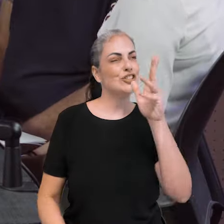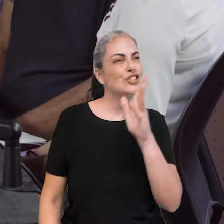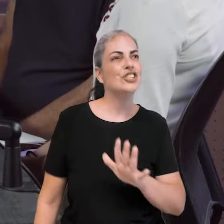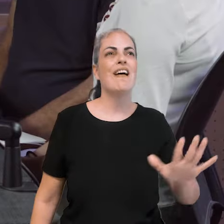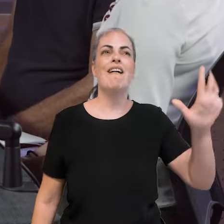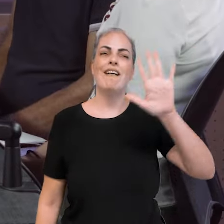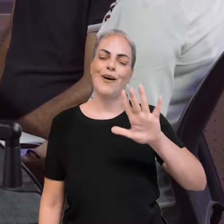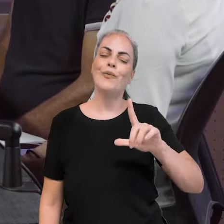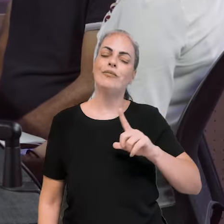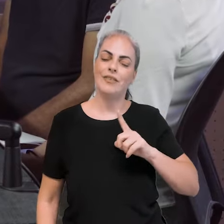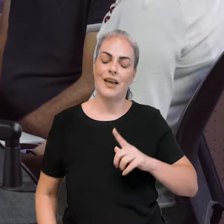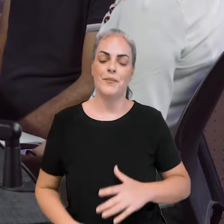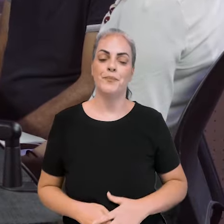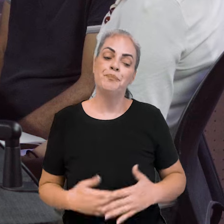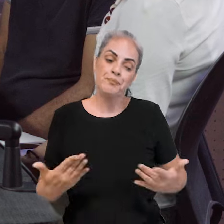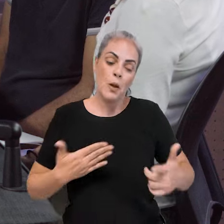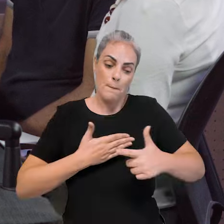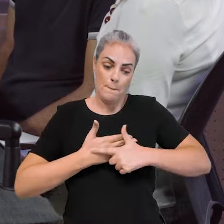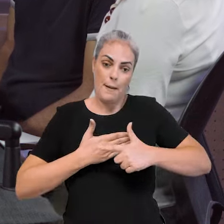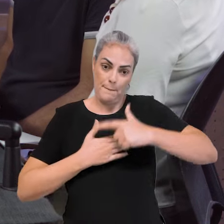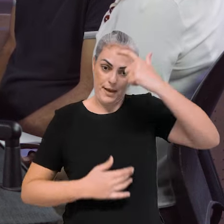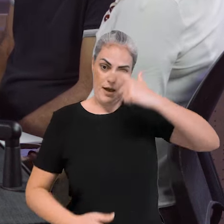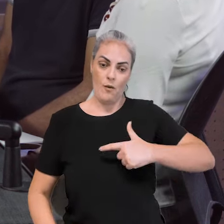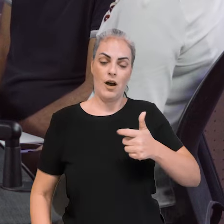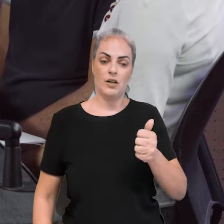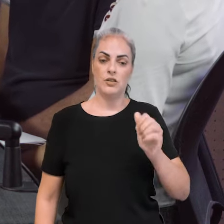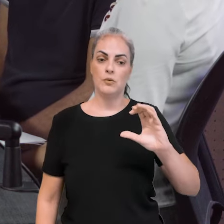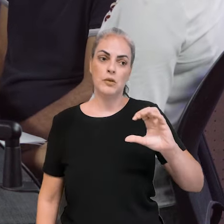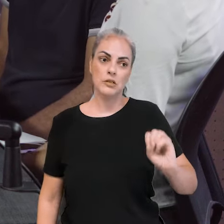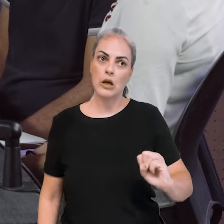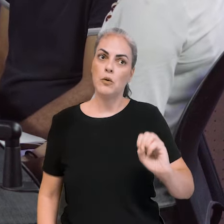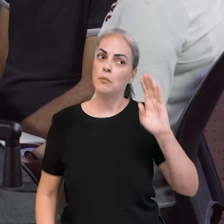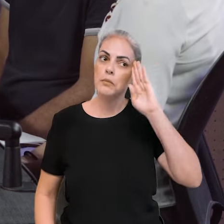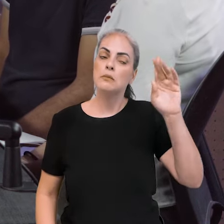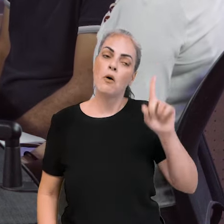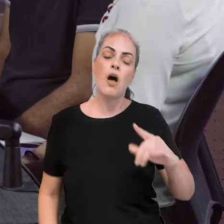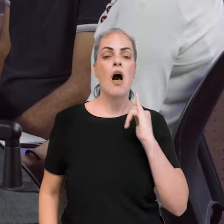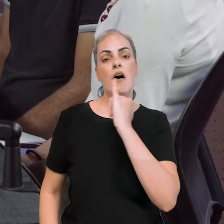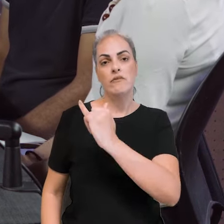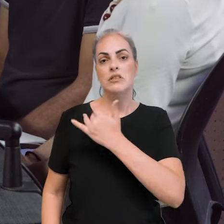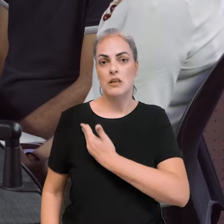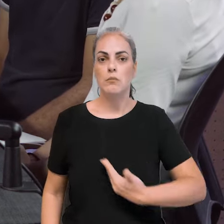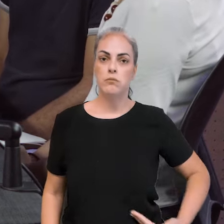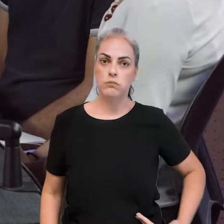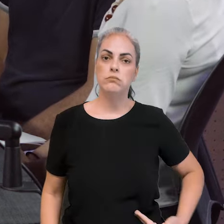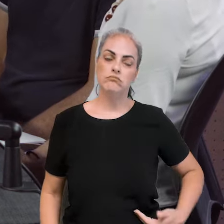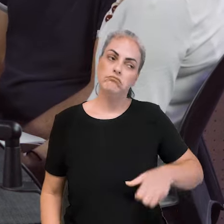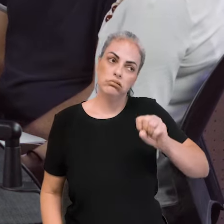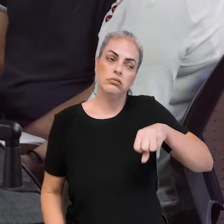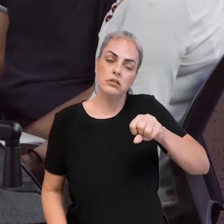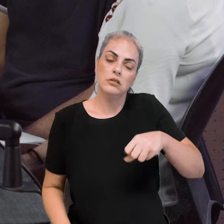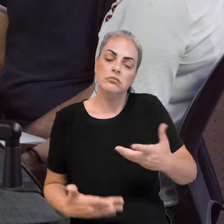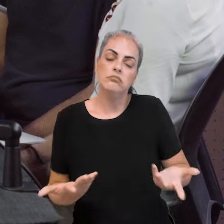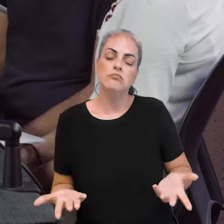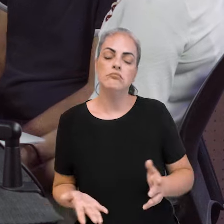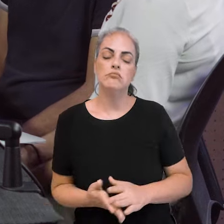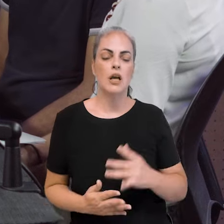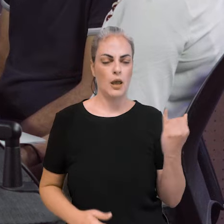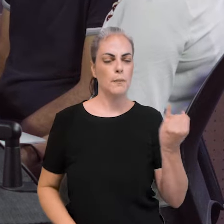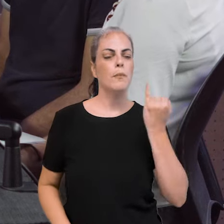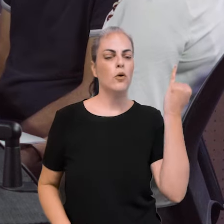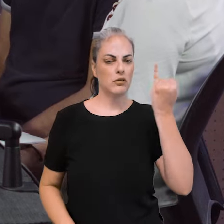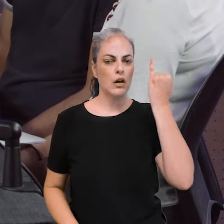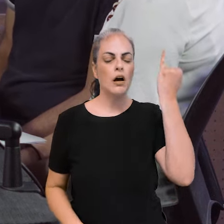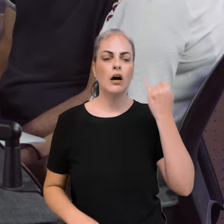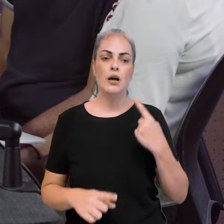geral. O papel do agente comunitário de saúde seria comunicar às autoridades, no caso. E isso é